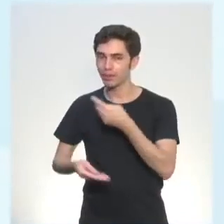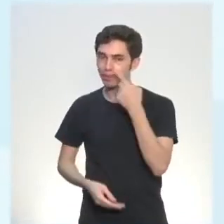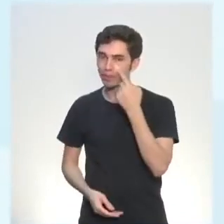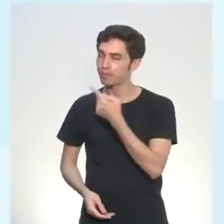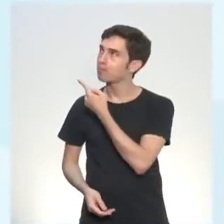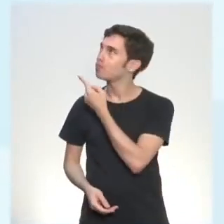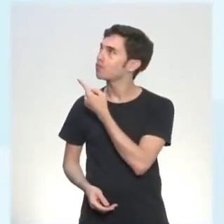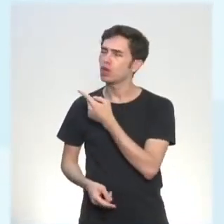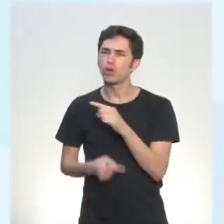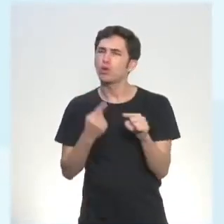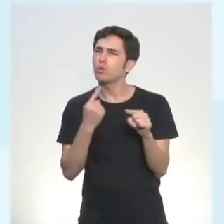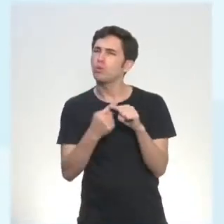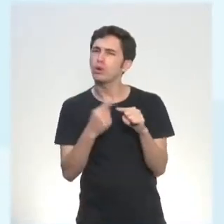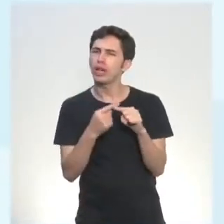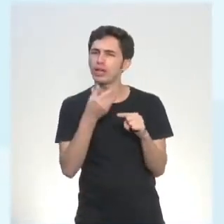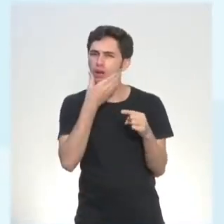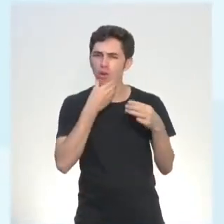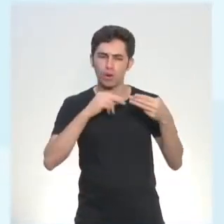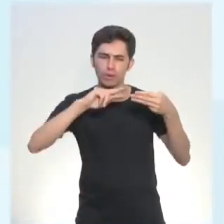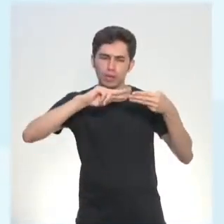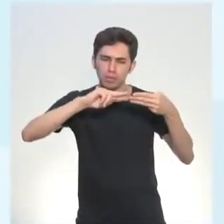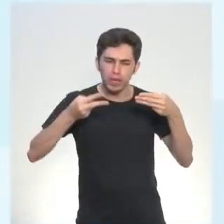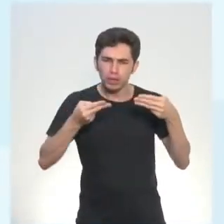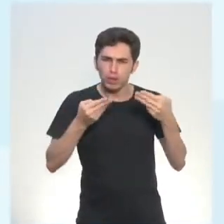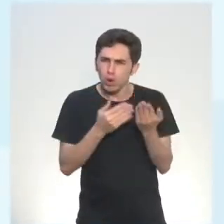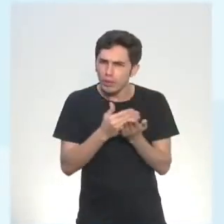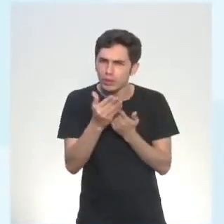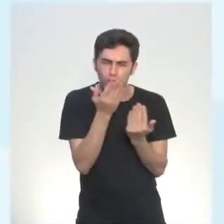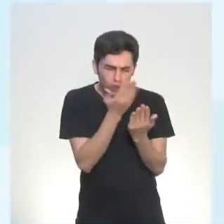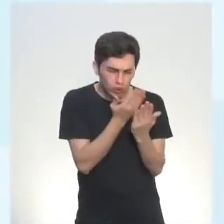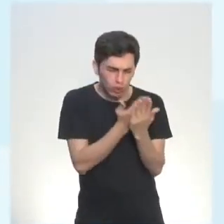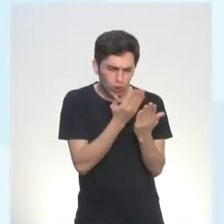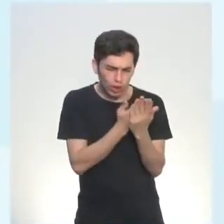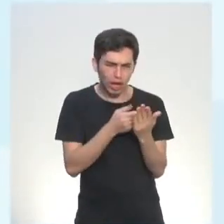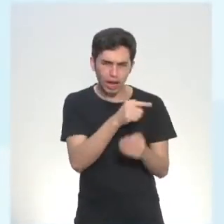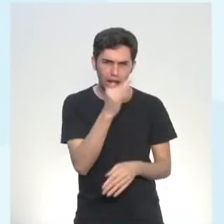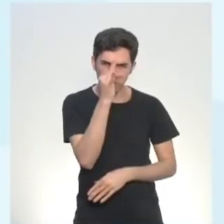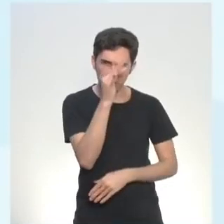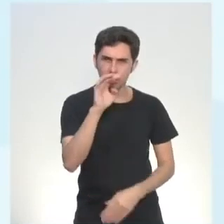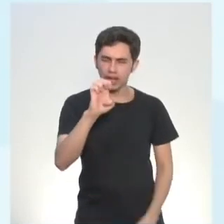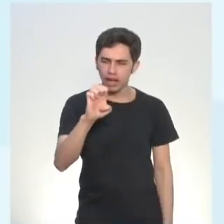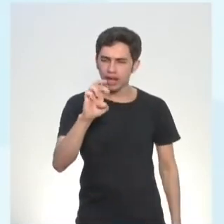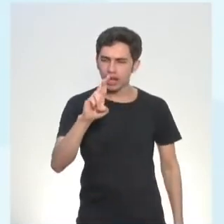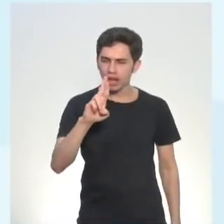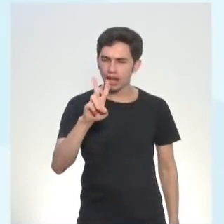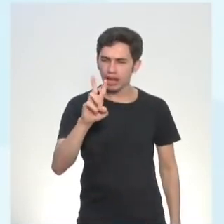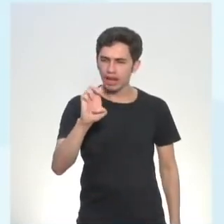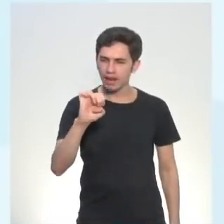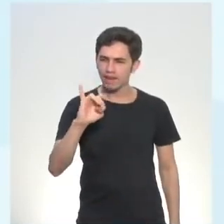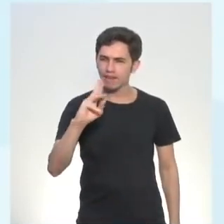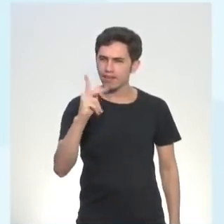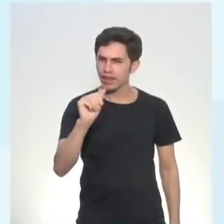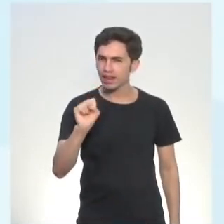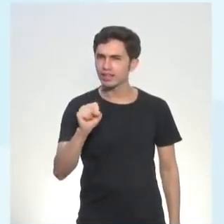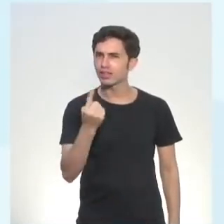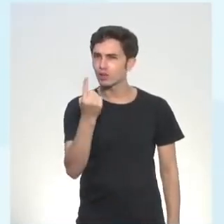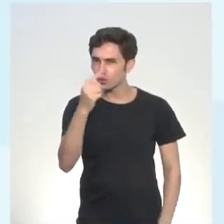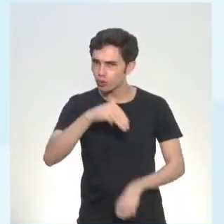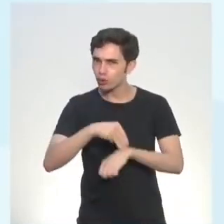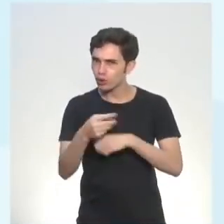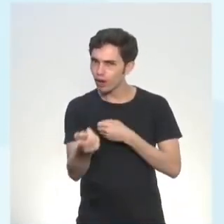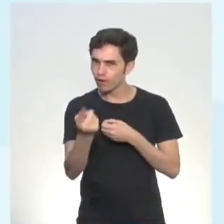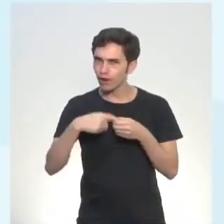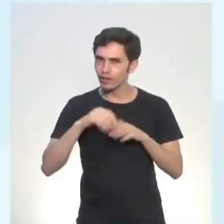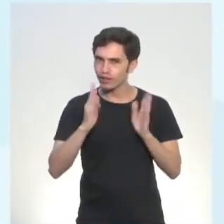que Mendel resolveu estudar as ervilhas? Por que será que não foi uma outra planta? Por que ervilhas? Um minutinho e a gente